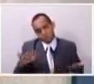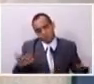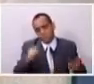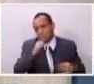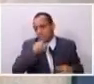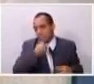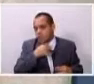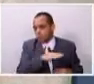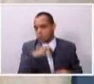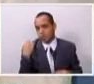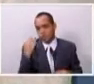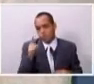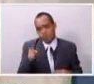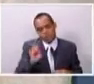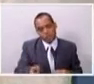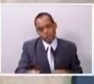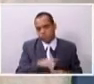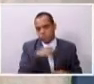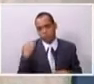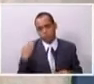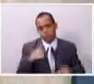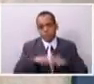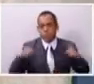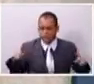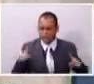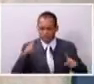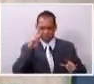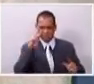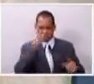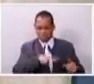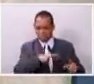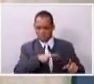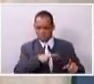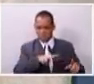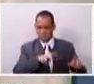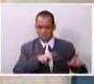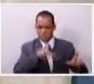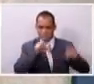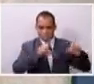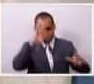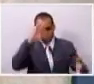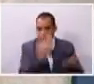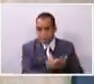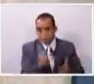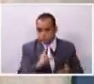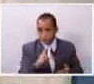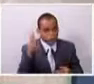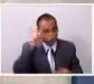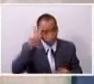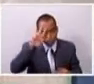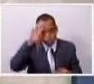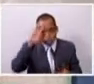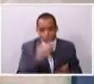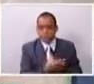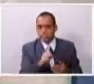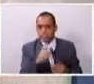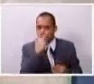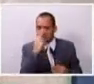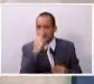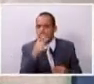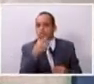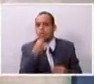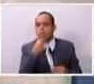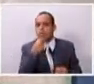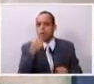acabou ceifando a vida dele mesmo. Agora, incrível é ouvir que, de repente, as pessoas não acreditam nisso. Até parece que um boxeador